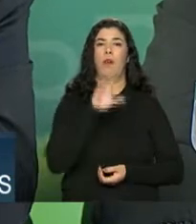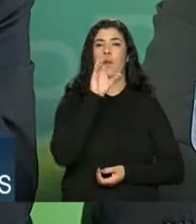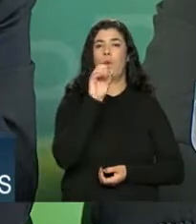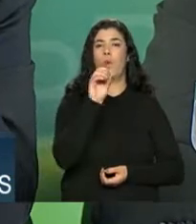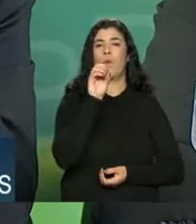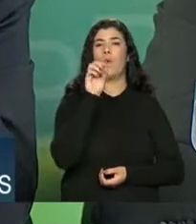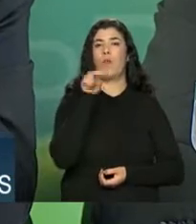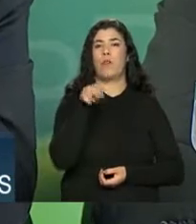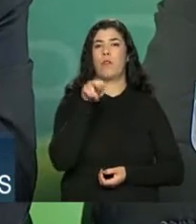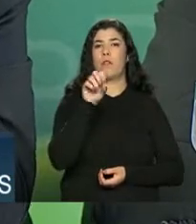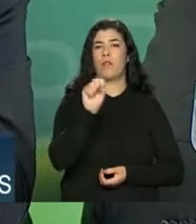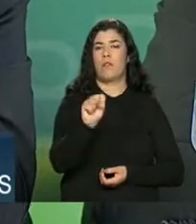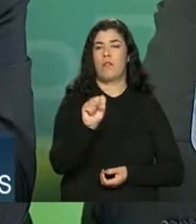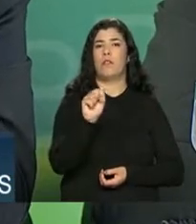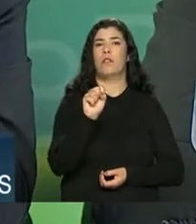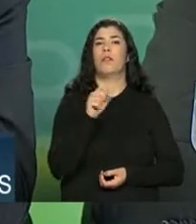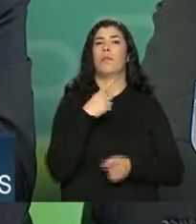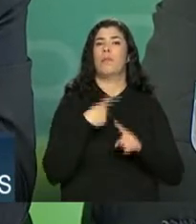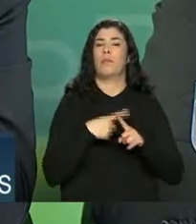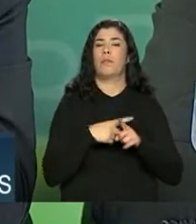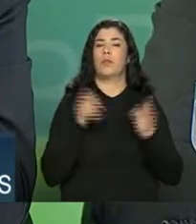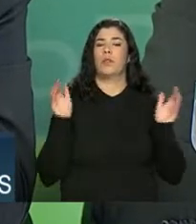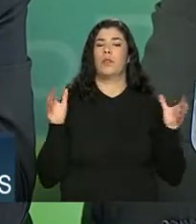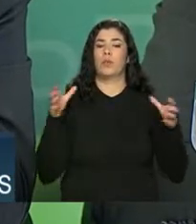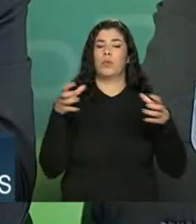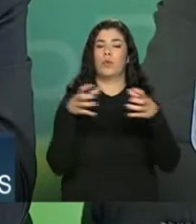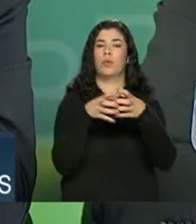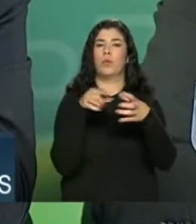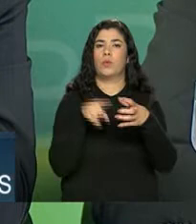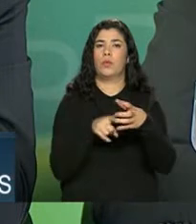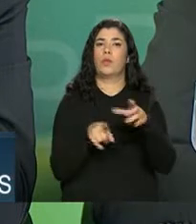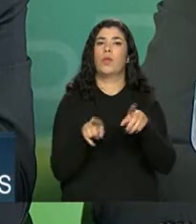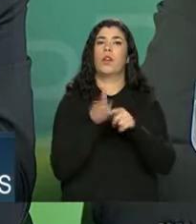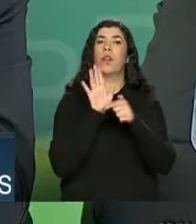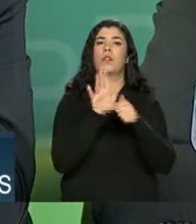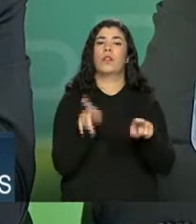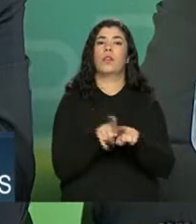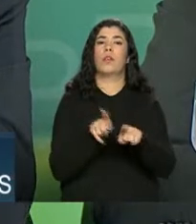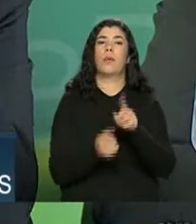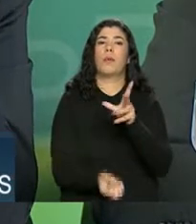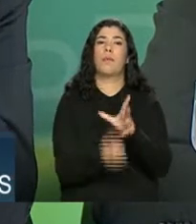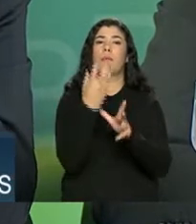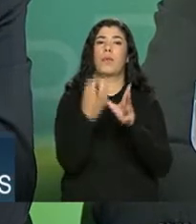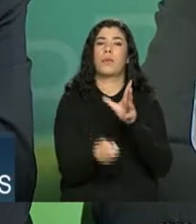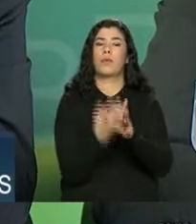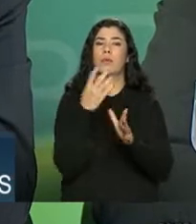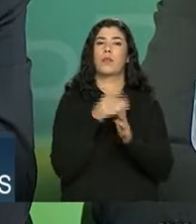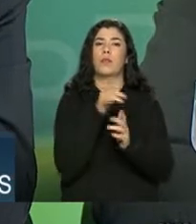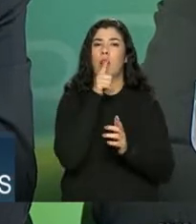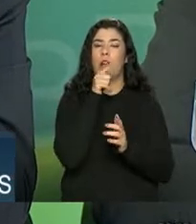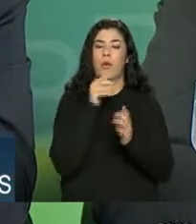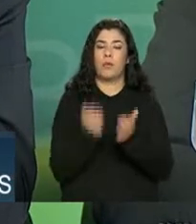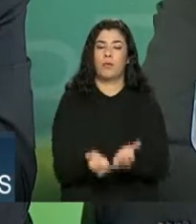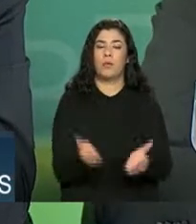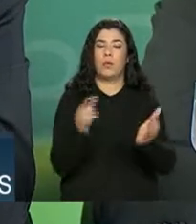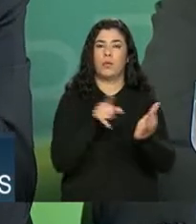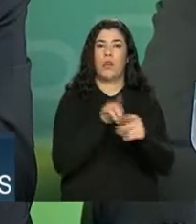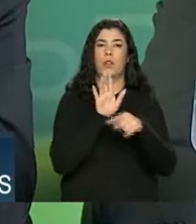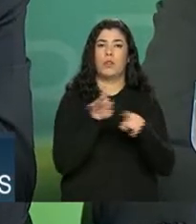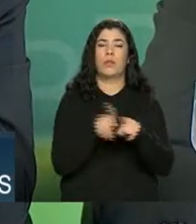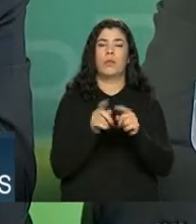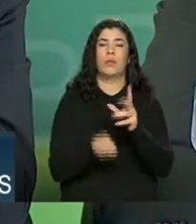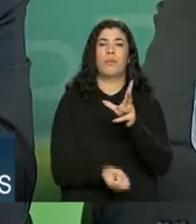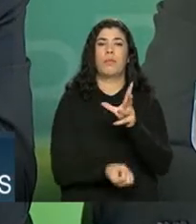reservatórios Diferentemente do Cantareira são destinados também a produção de energia elétrica muito embora a questão da energia elétrica